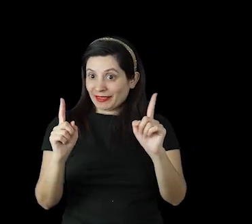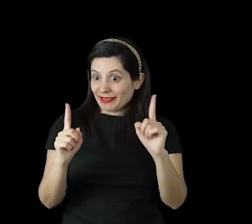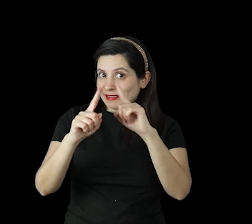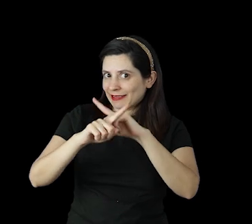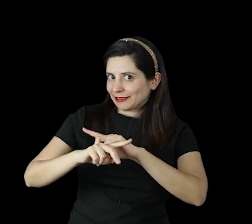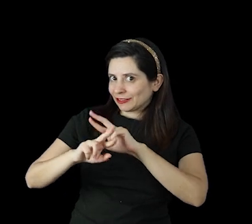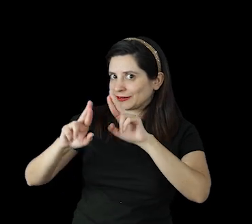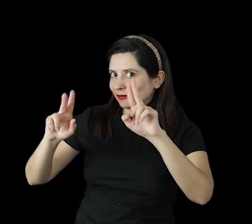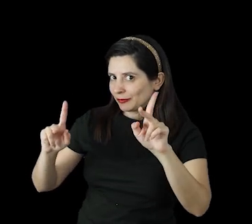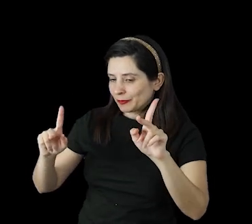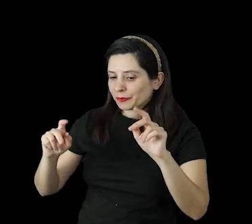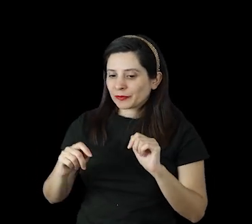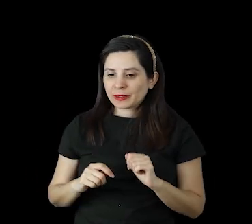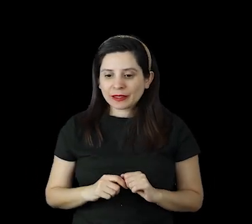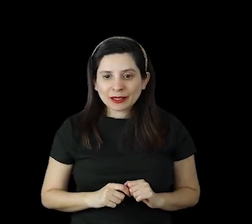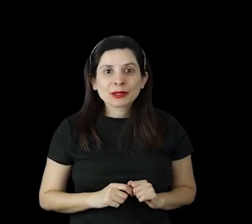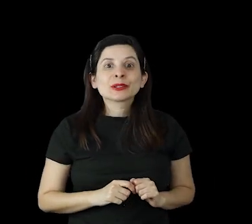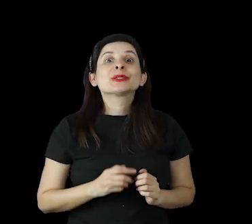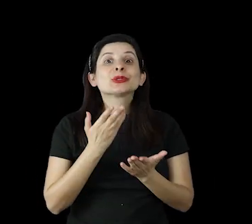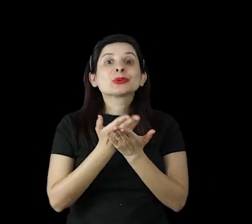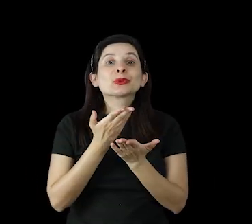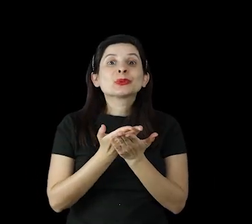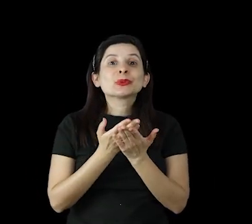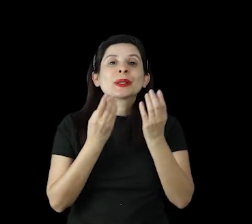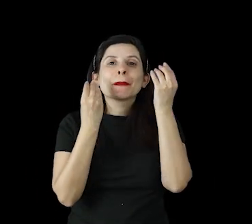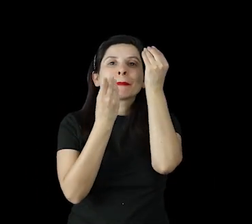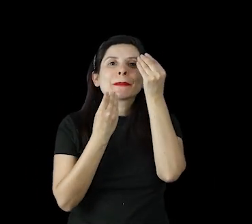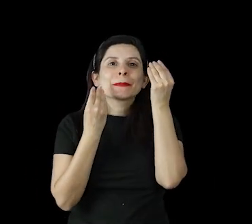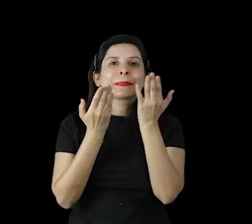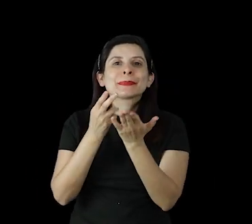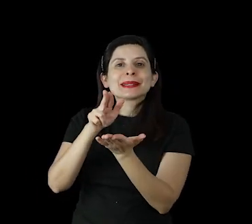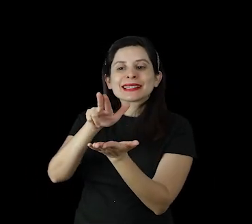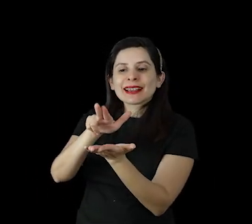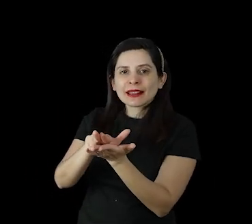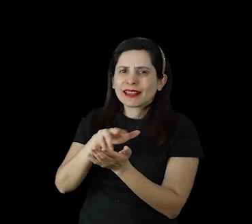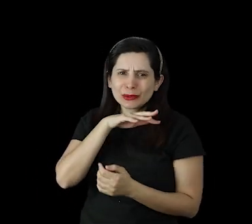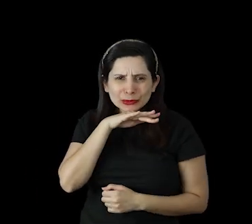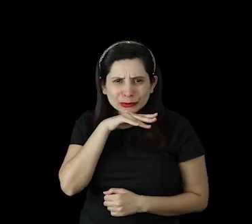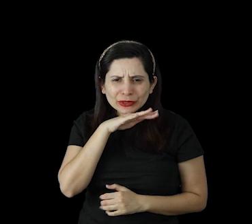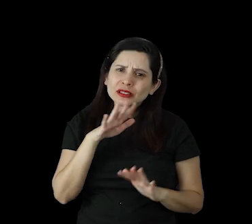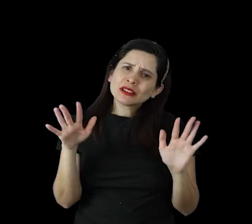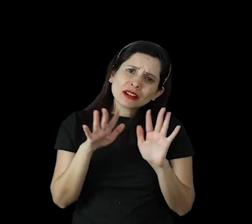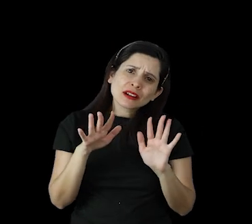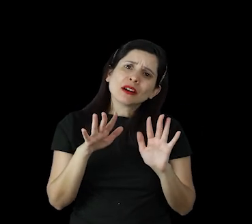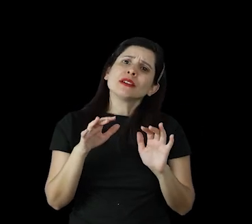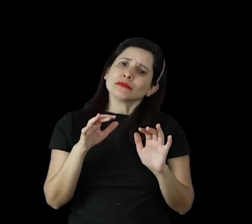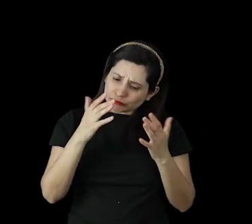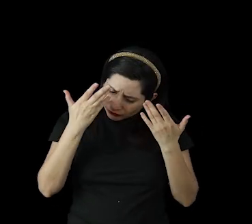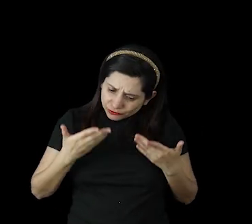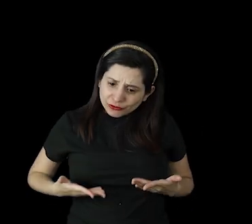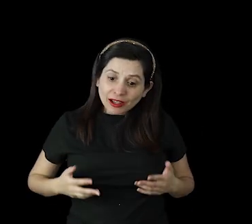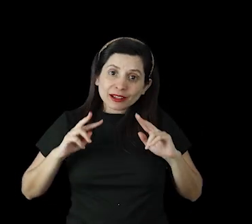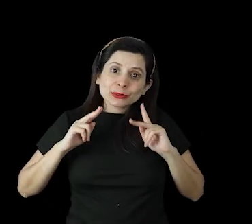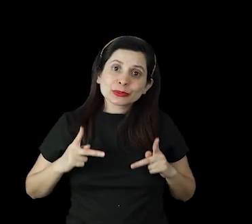contradição, para quem estuda psicanálise, não necessariamente é algo ruim, porque é o que nos faz humano.